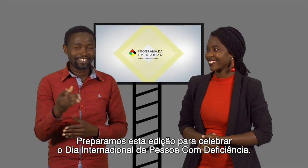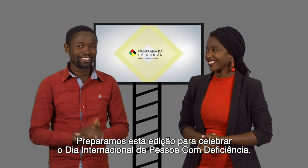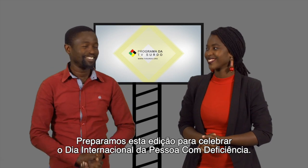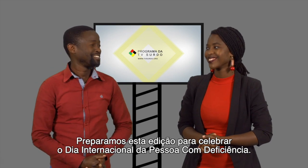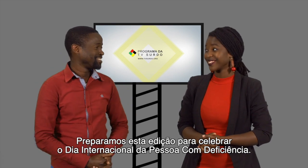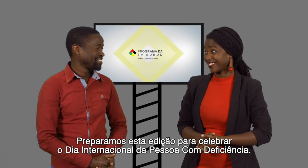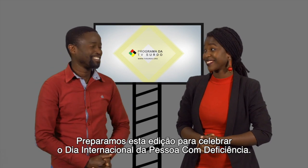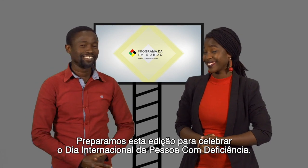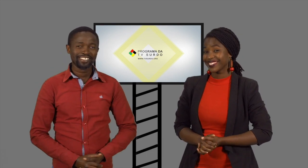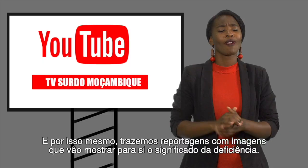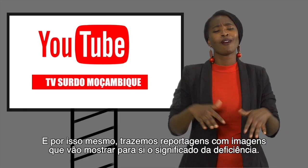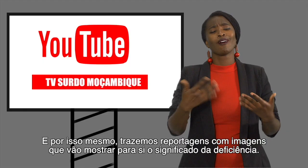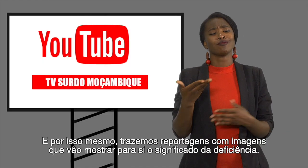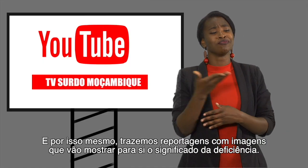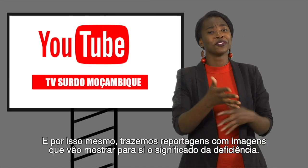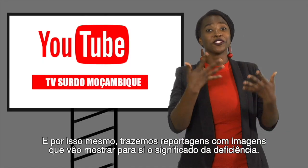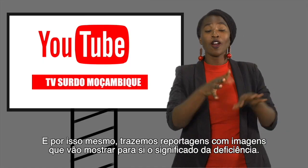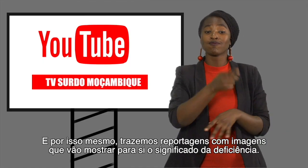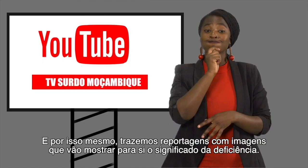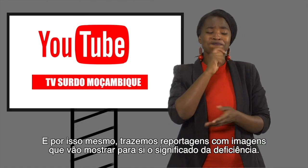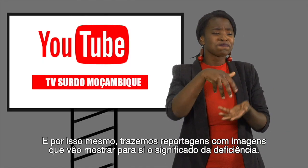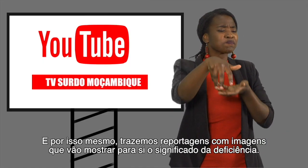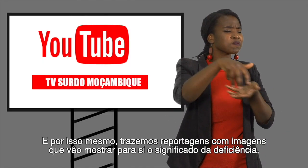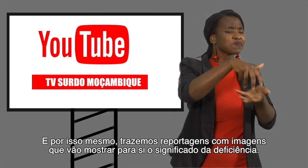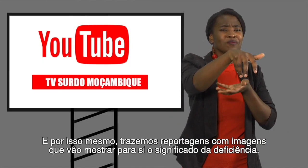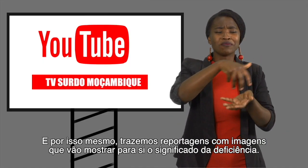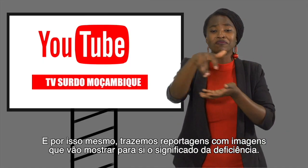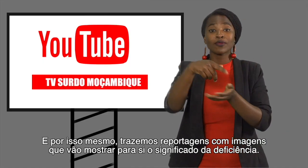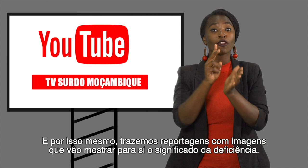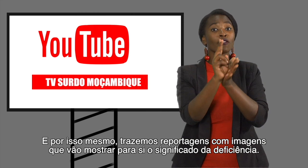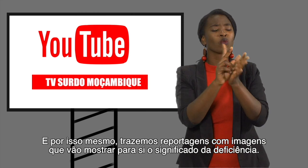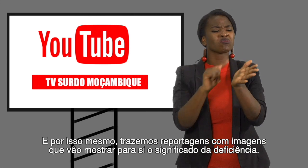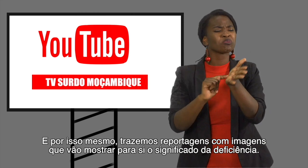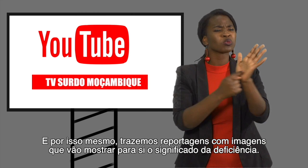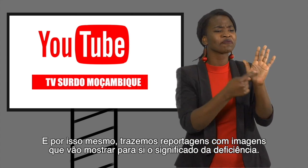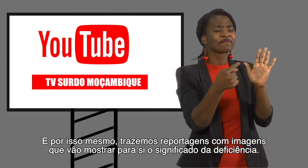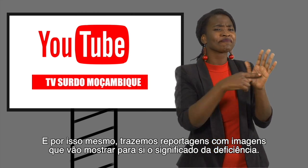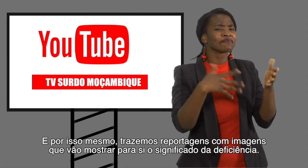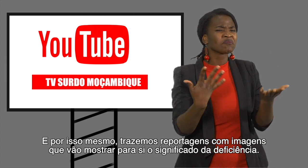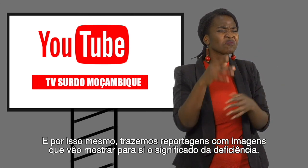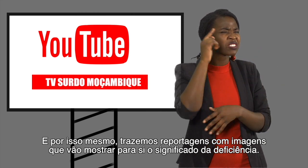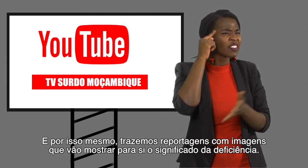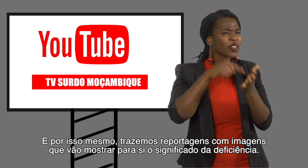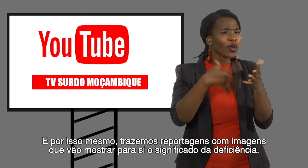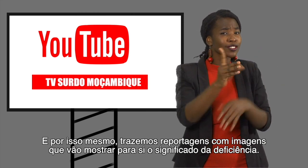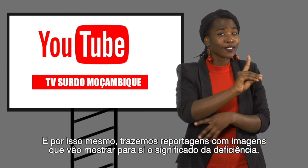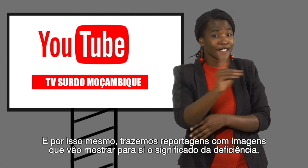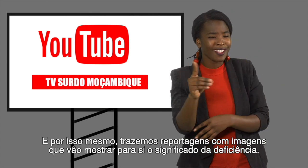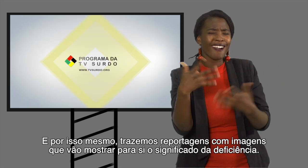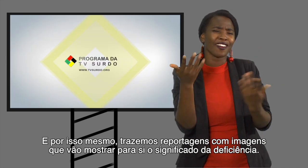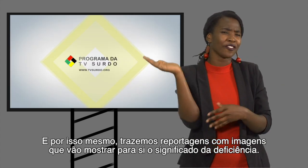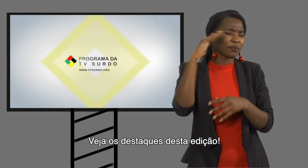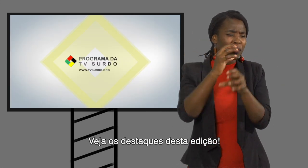Pessoa com Deficiência. E por isso mesmo, trazemos reportagens com imagens que vão mostrar para si o